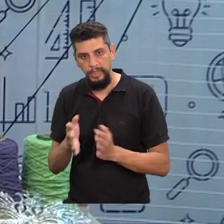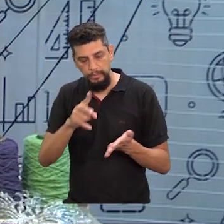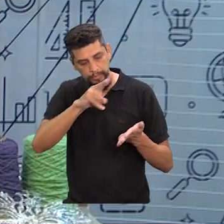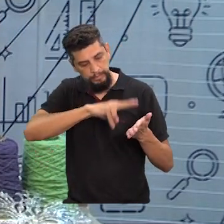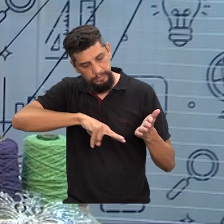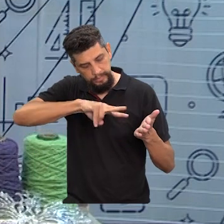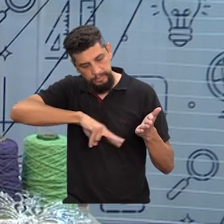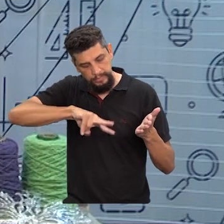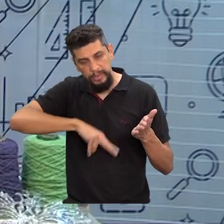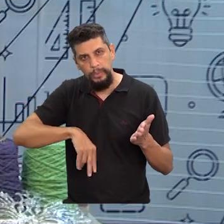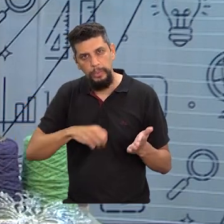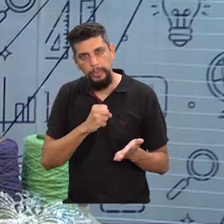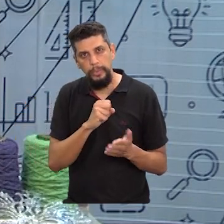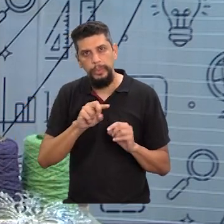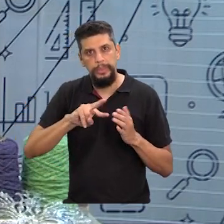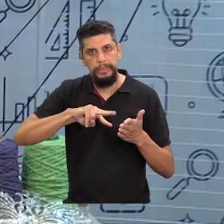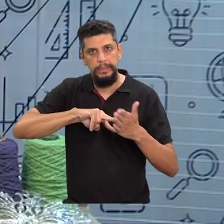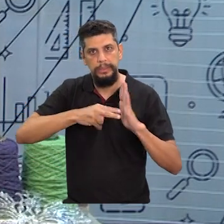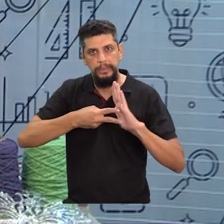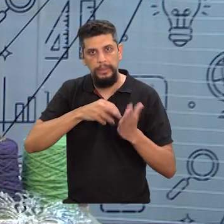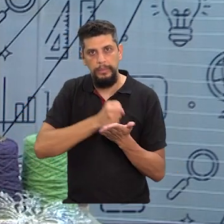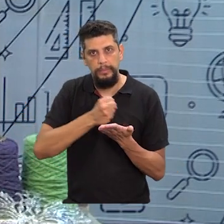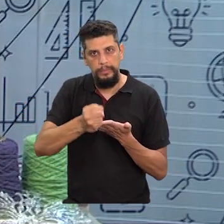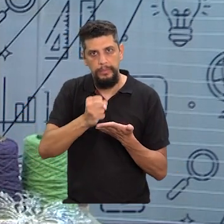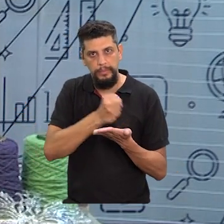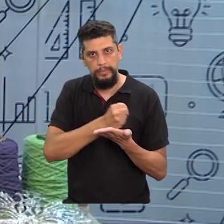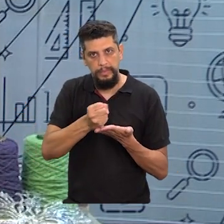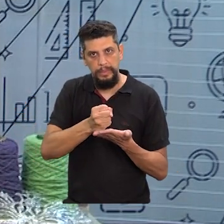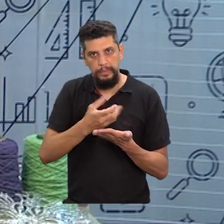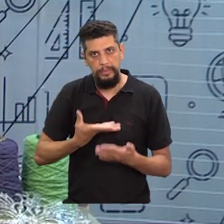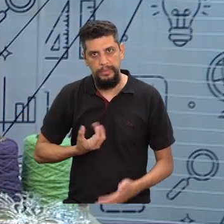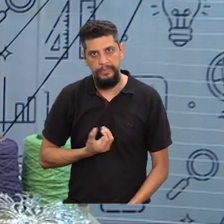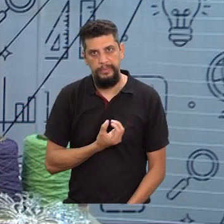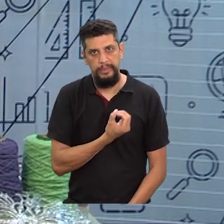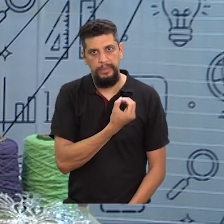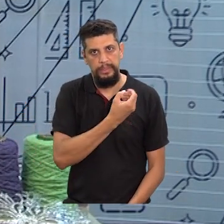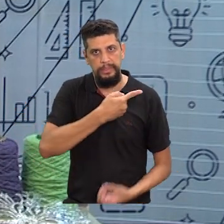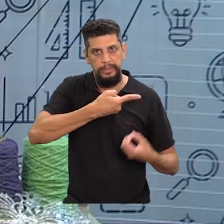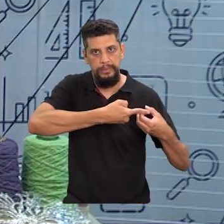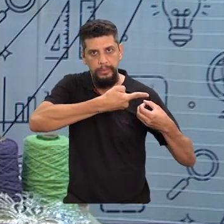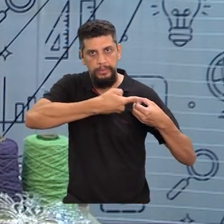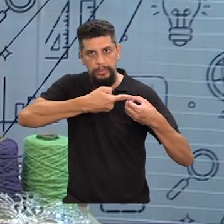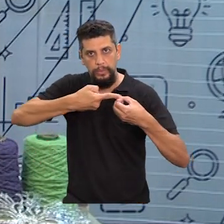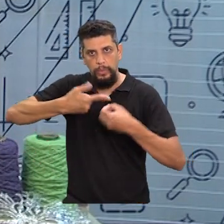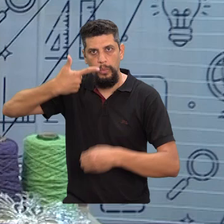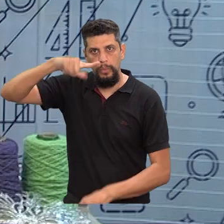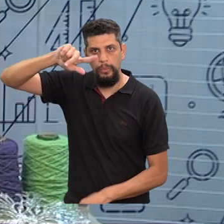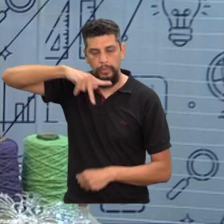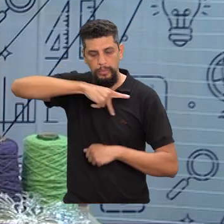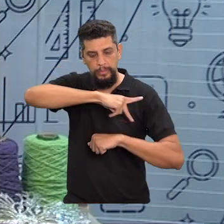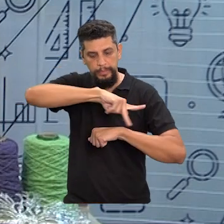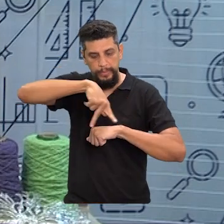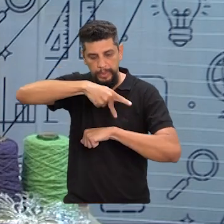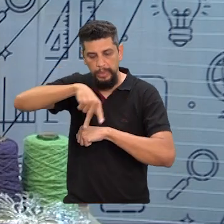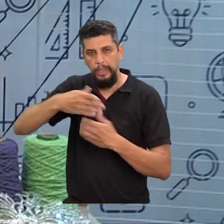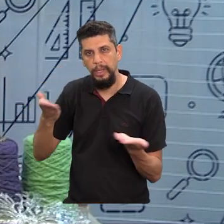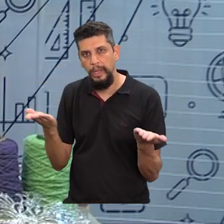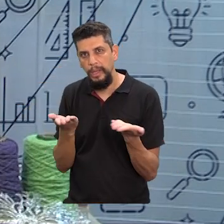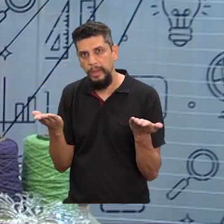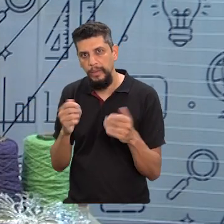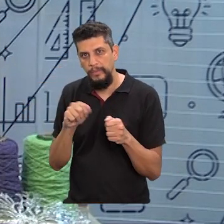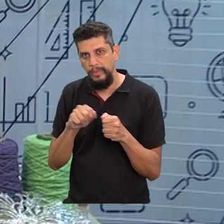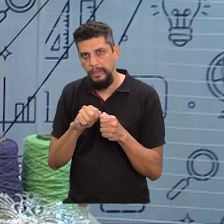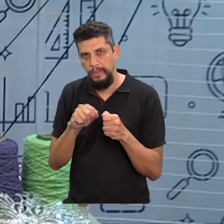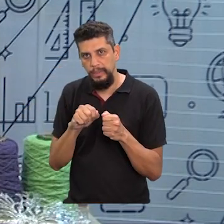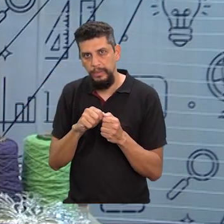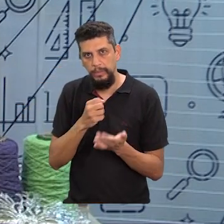Vocês sabem o que é um passaporte? Para que serve? Ele serve para a gente viajar para lugares distantes, sabe? Tipo outro país. Mas o que a gente